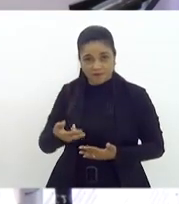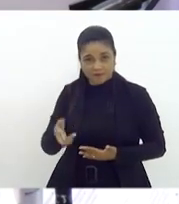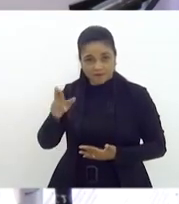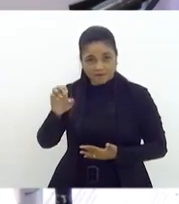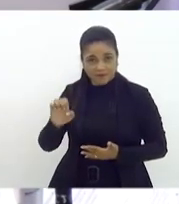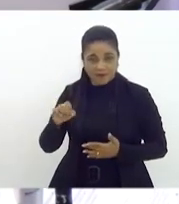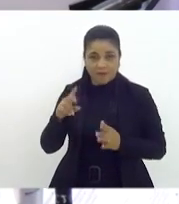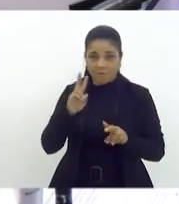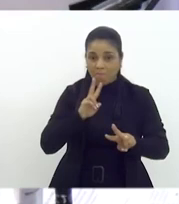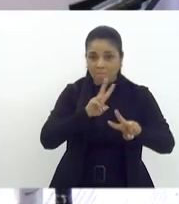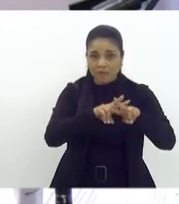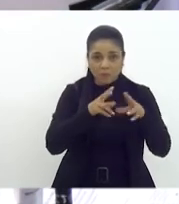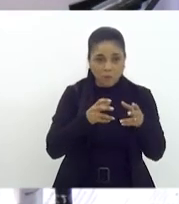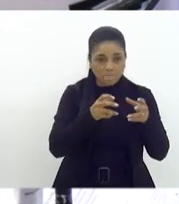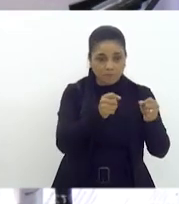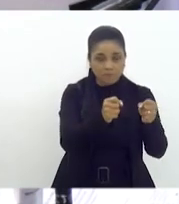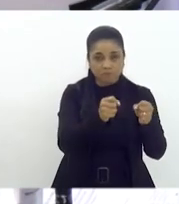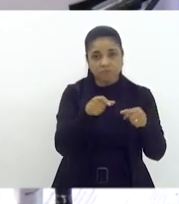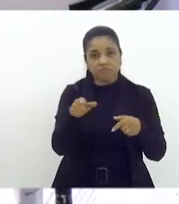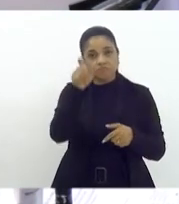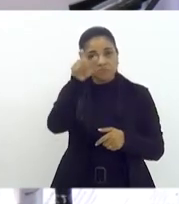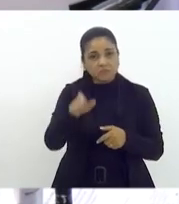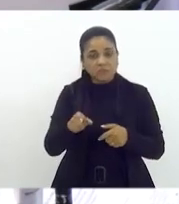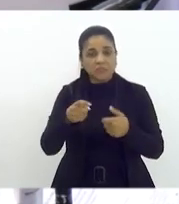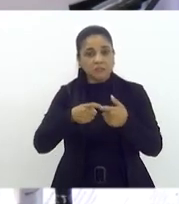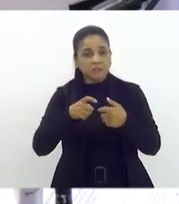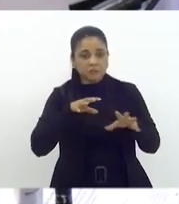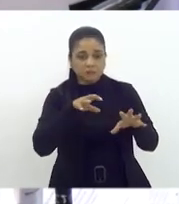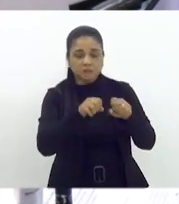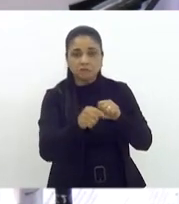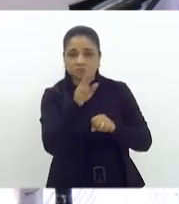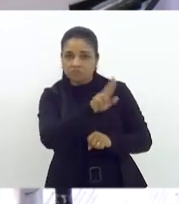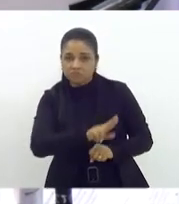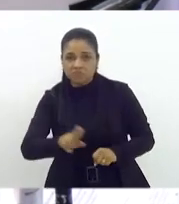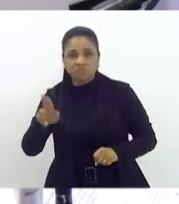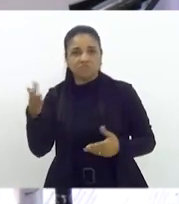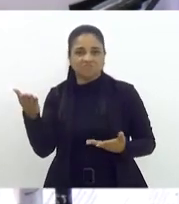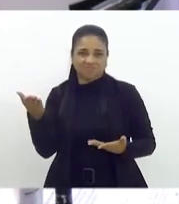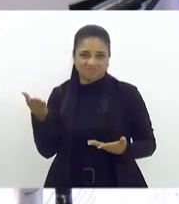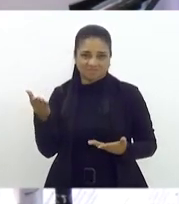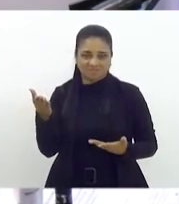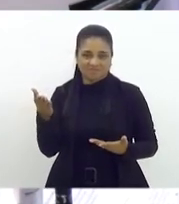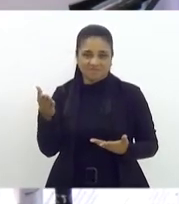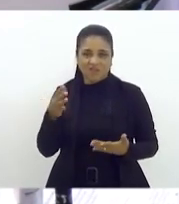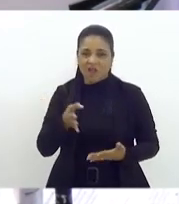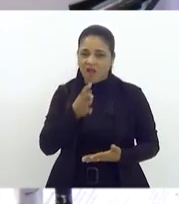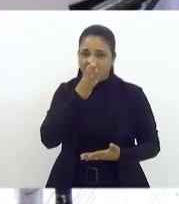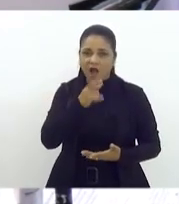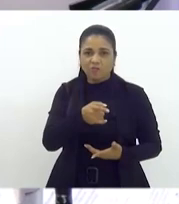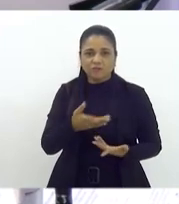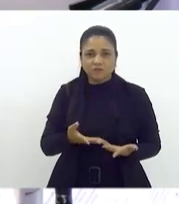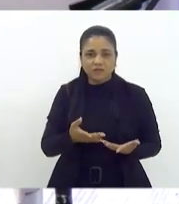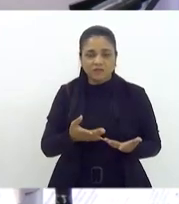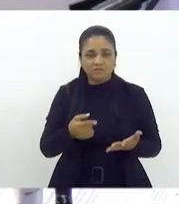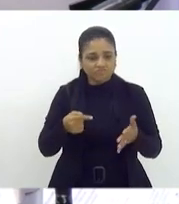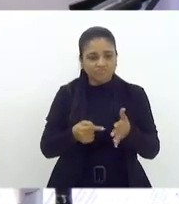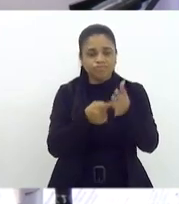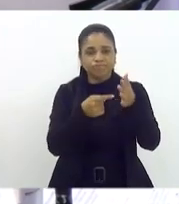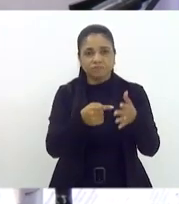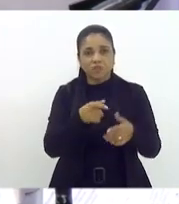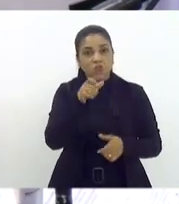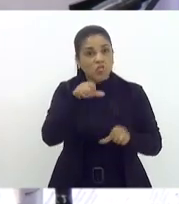pessoa de classe média de curso superior né acusado por nove mulheres